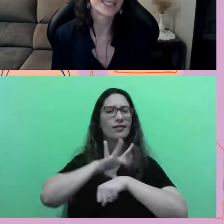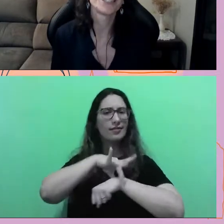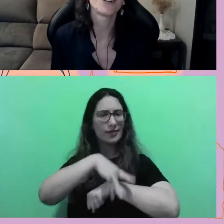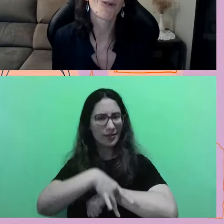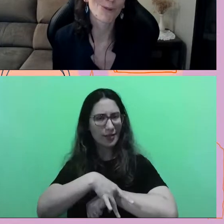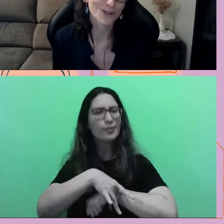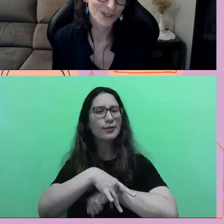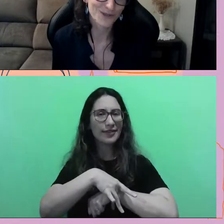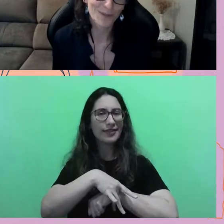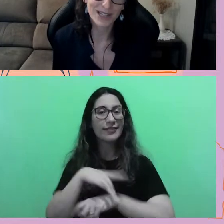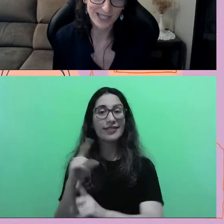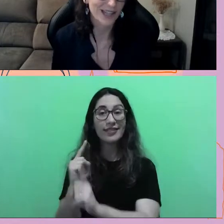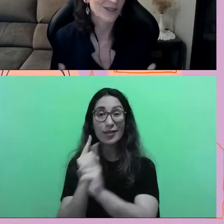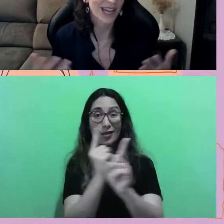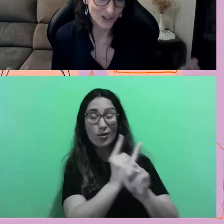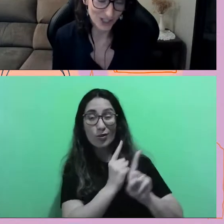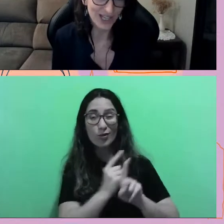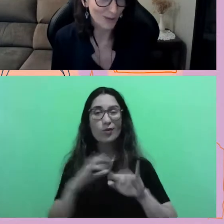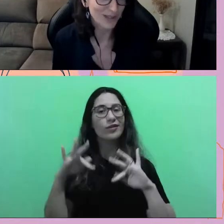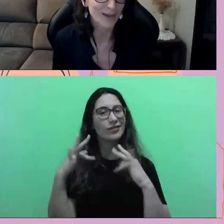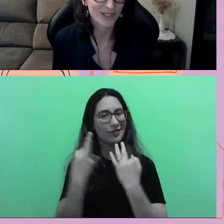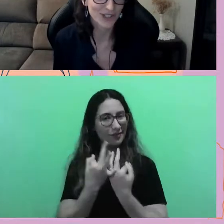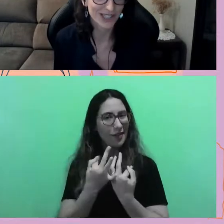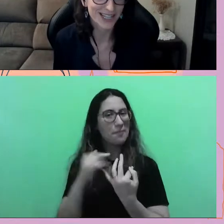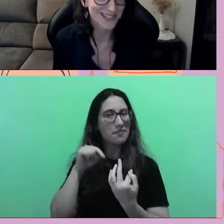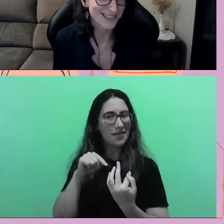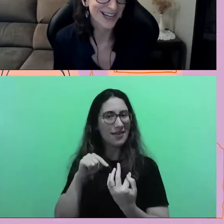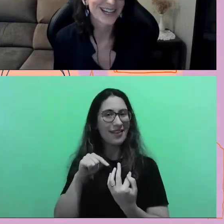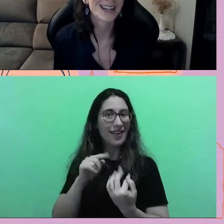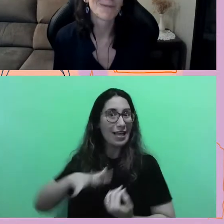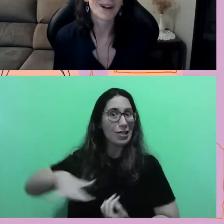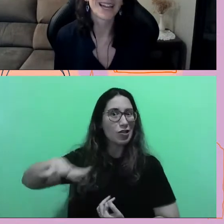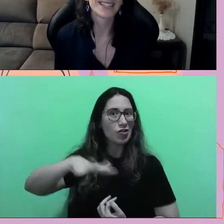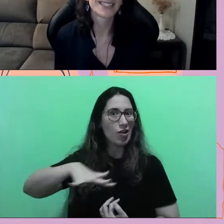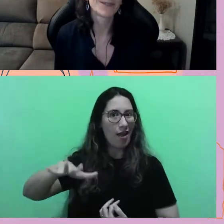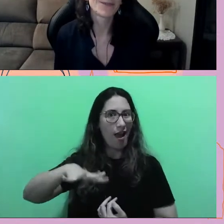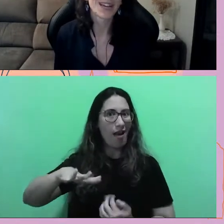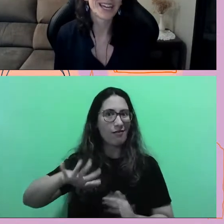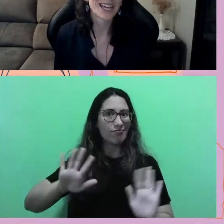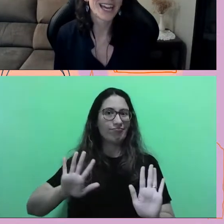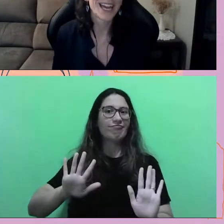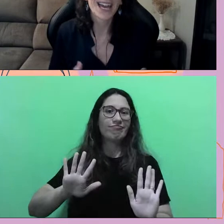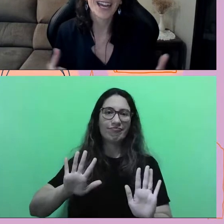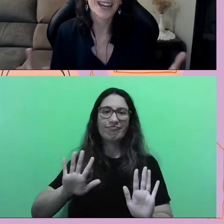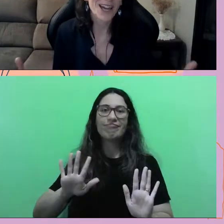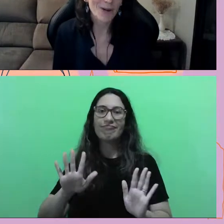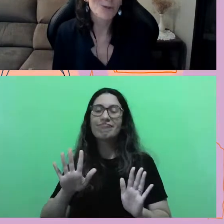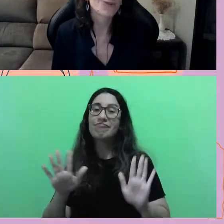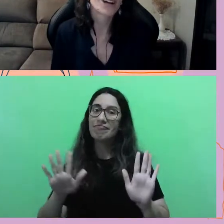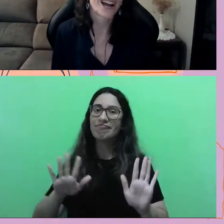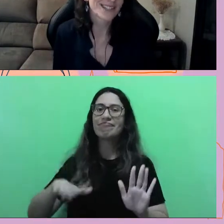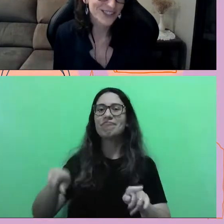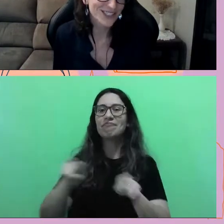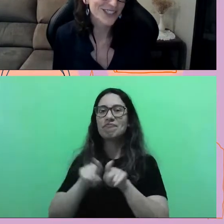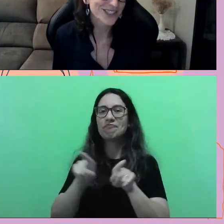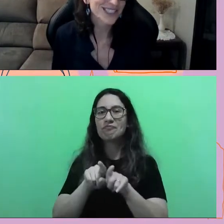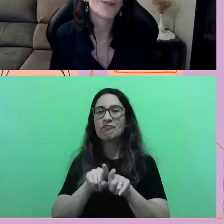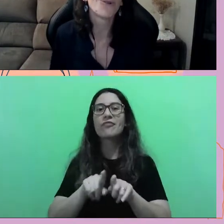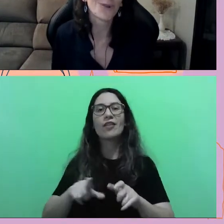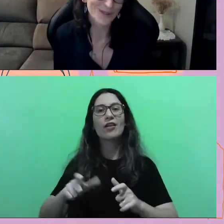geral, nesses encontros de família, claro que é em geral, não dá para generalizar, mas é um lugar